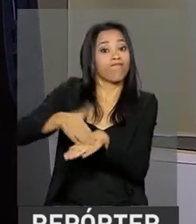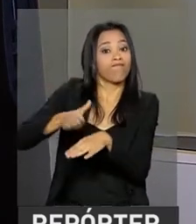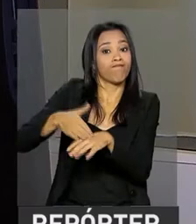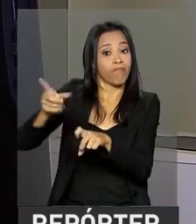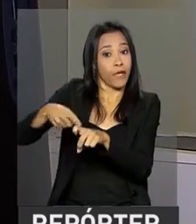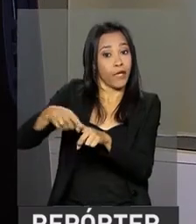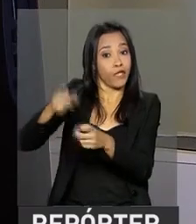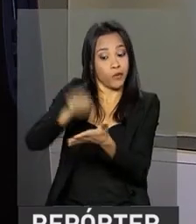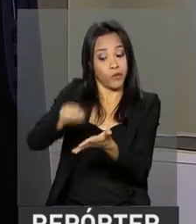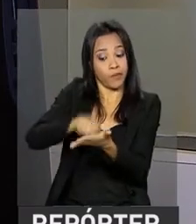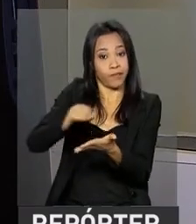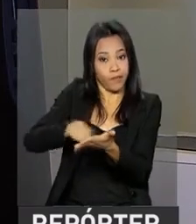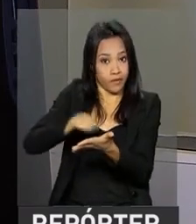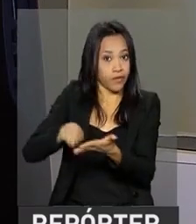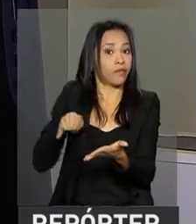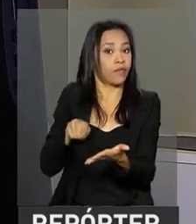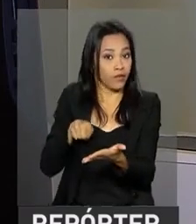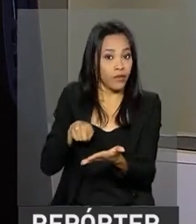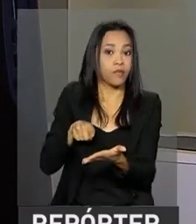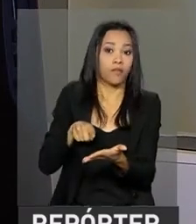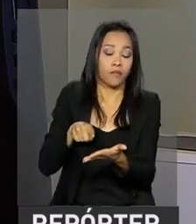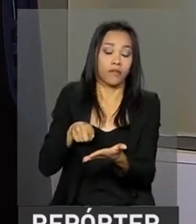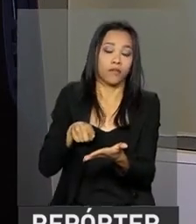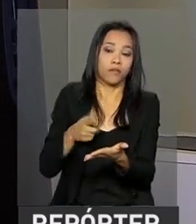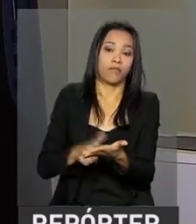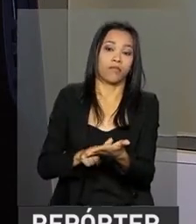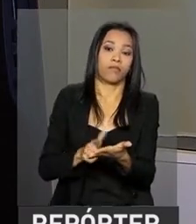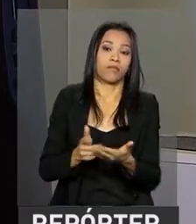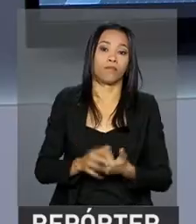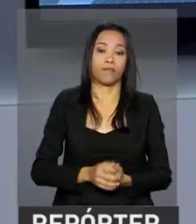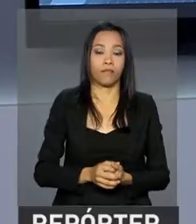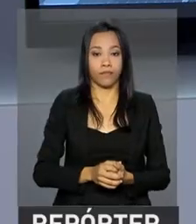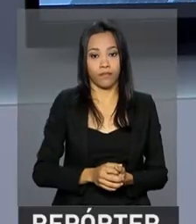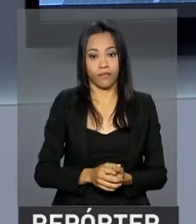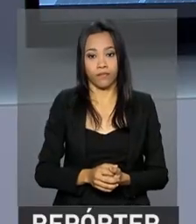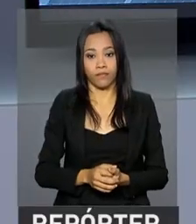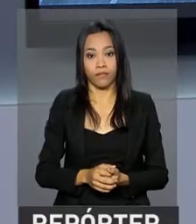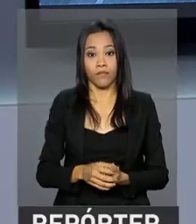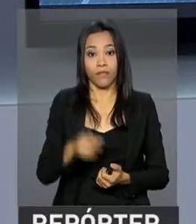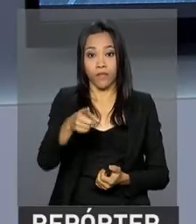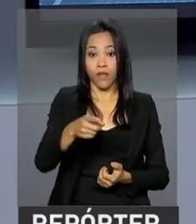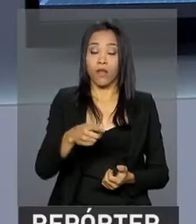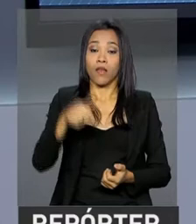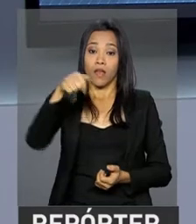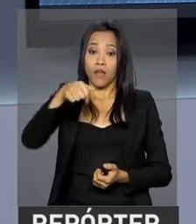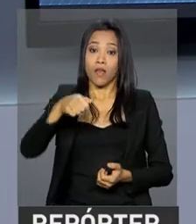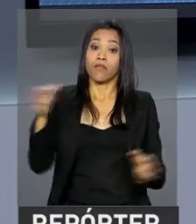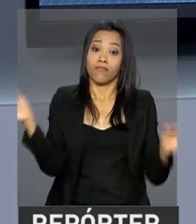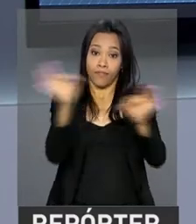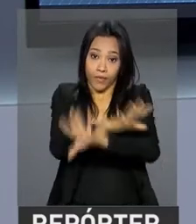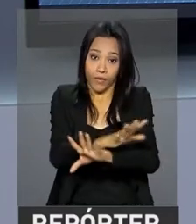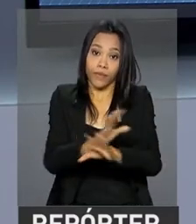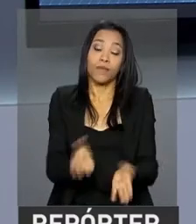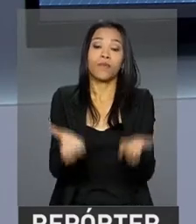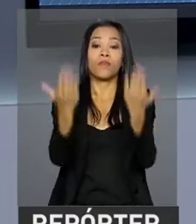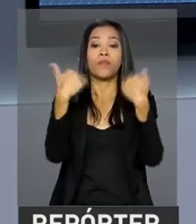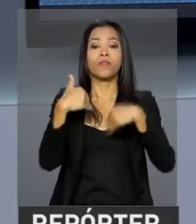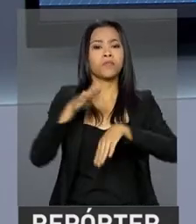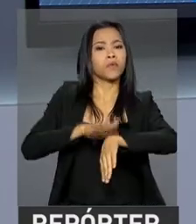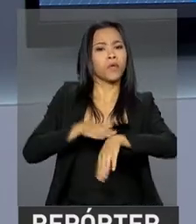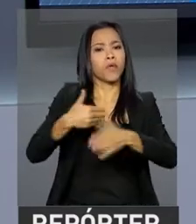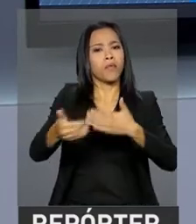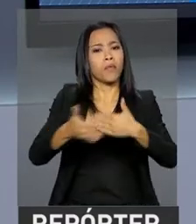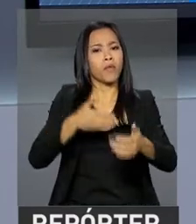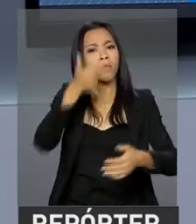ética, na mão do especialista. O repórter NBR fica por aqui. Voltamos a